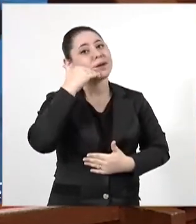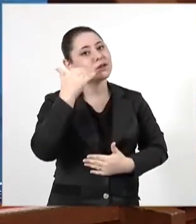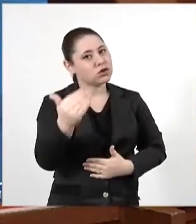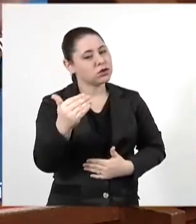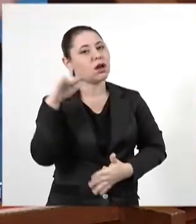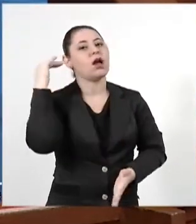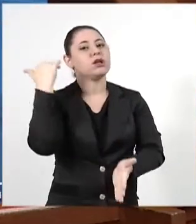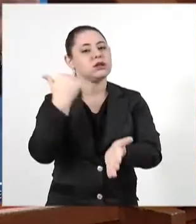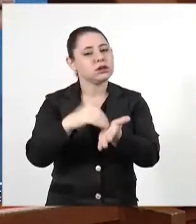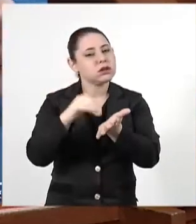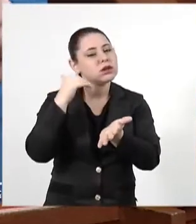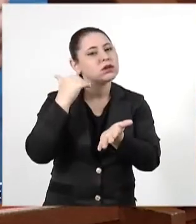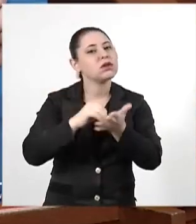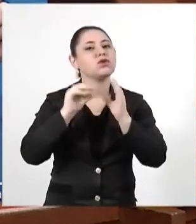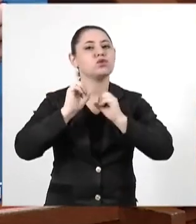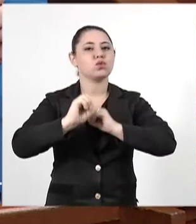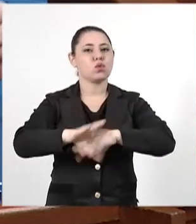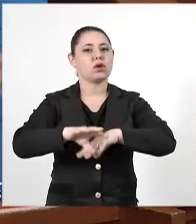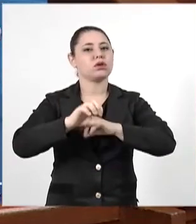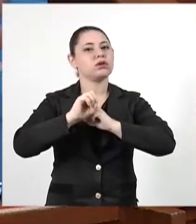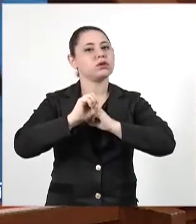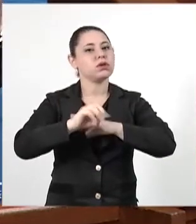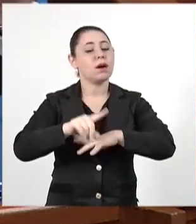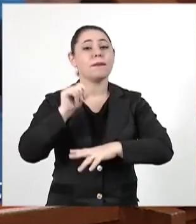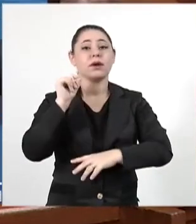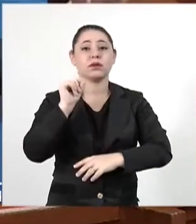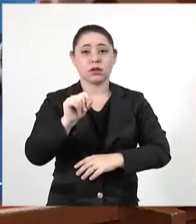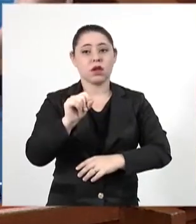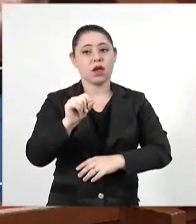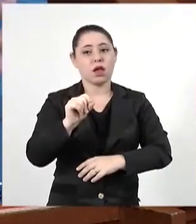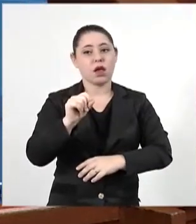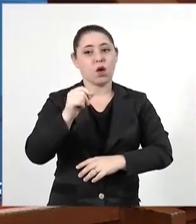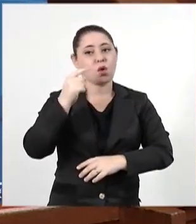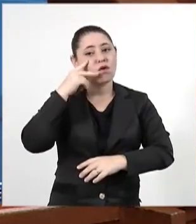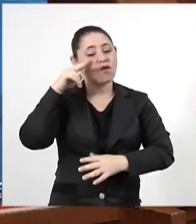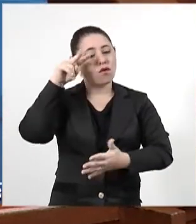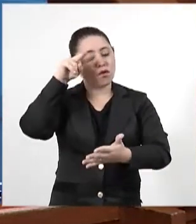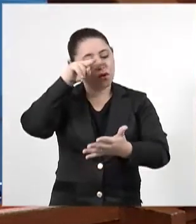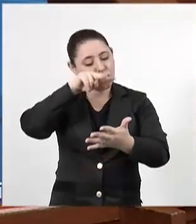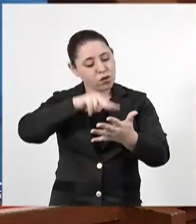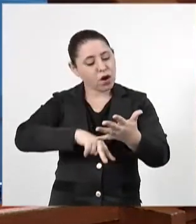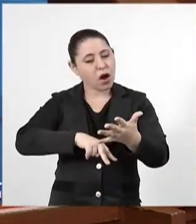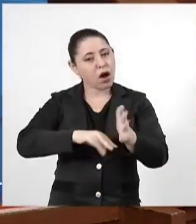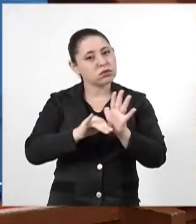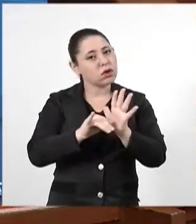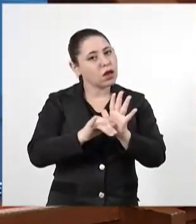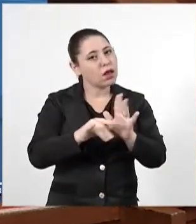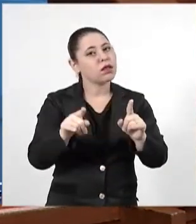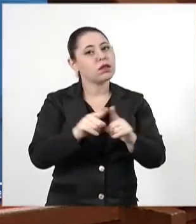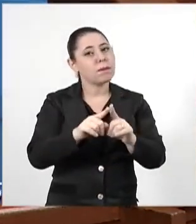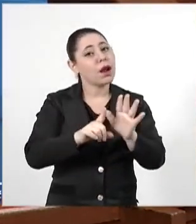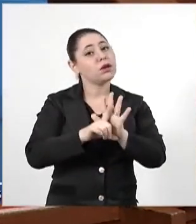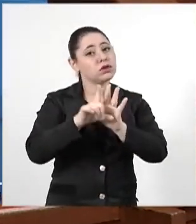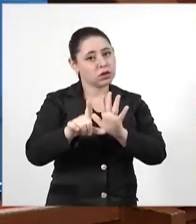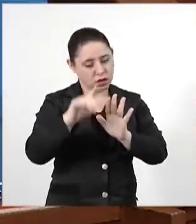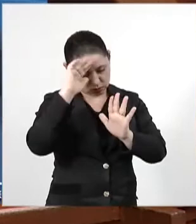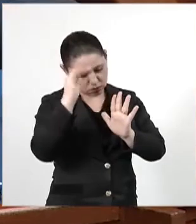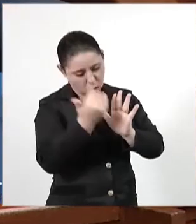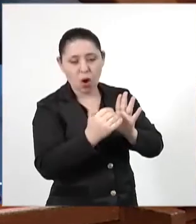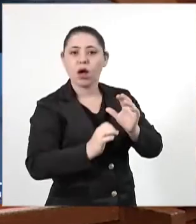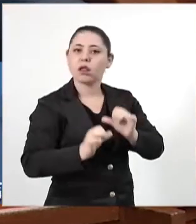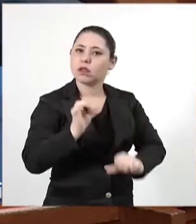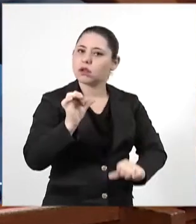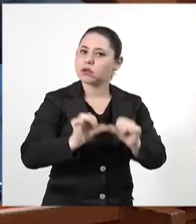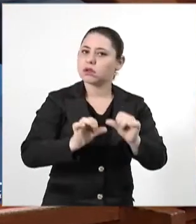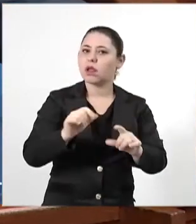nossa secretária de Educação para que ela reveja conceitos, valores, inclusive a legislação. E